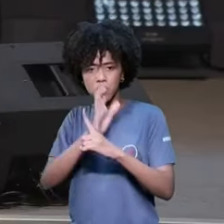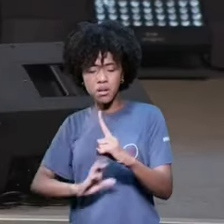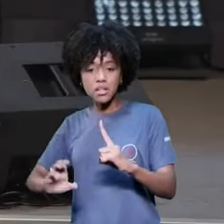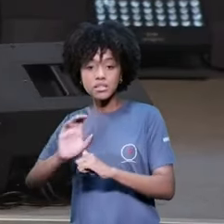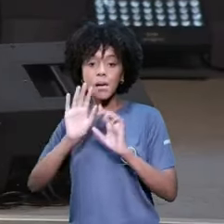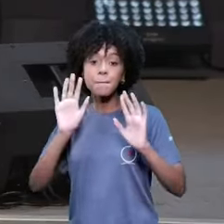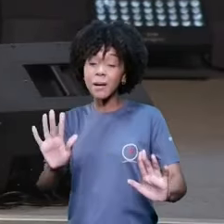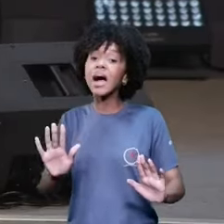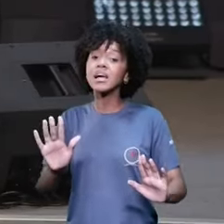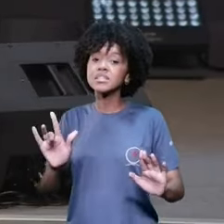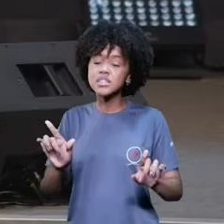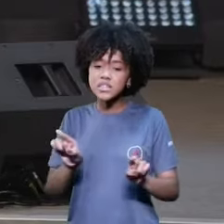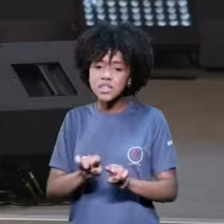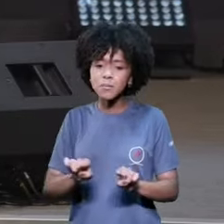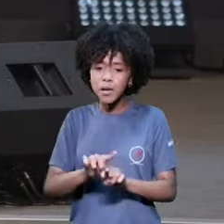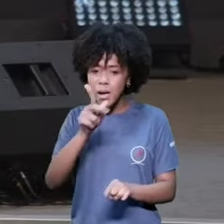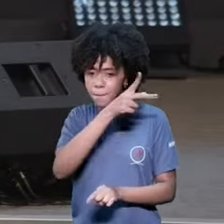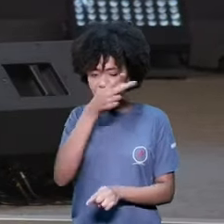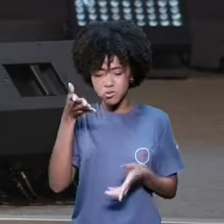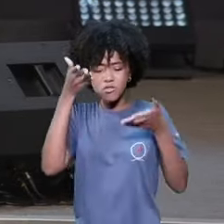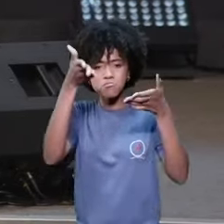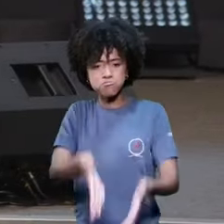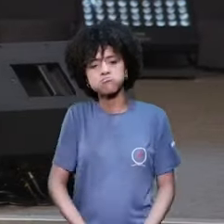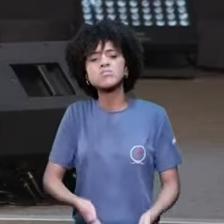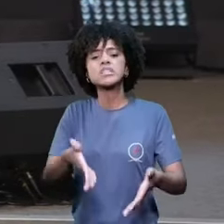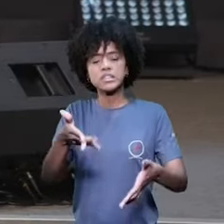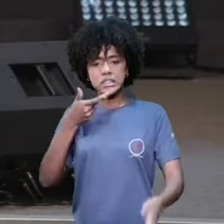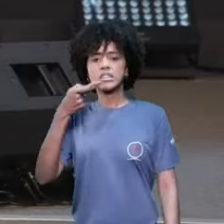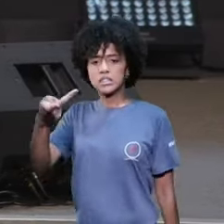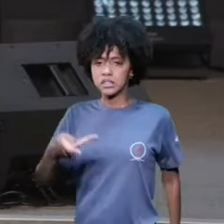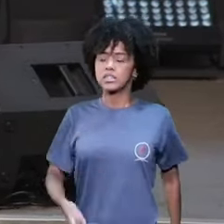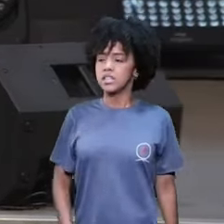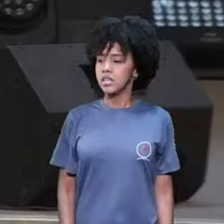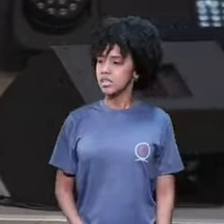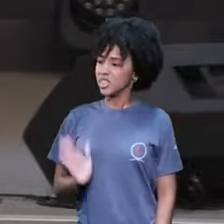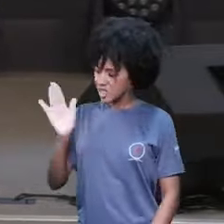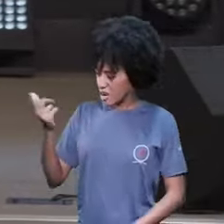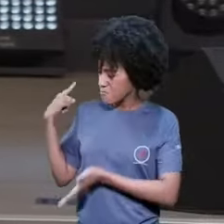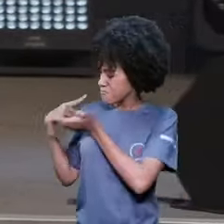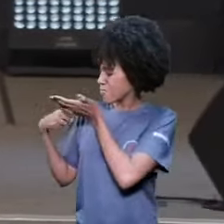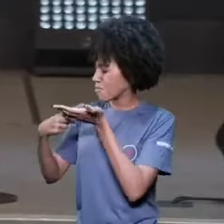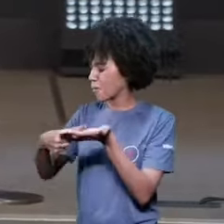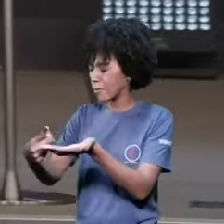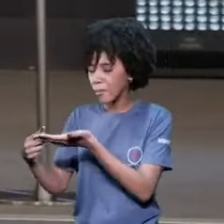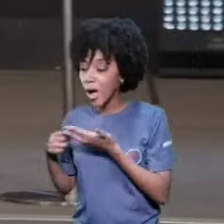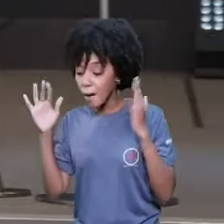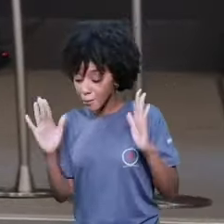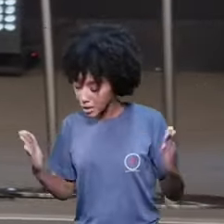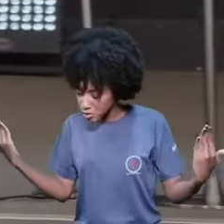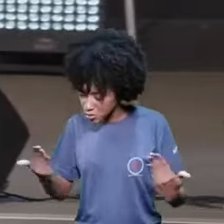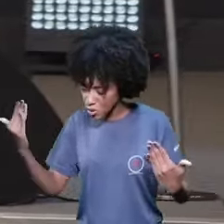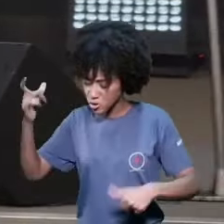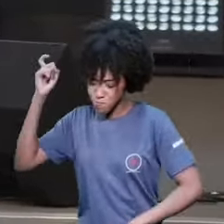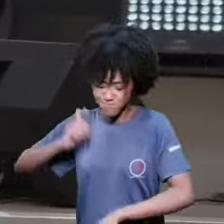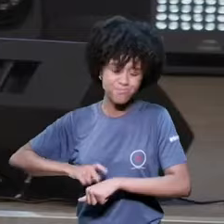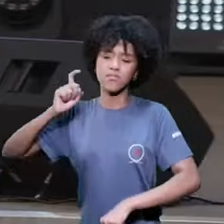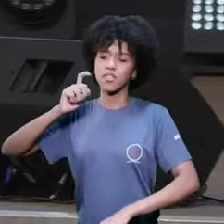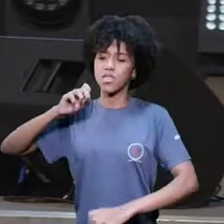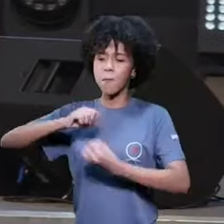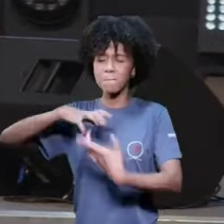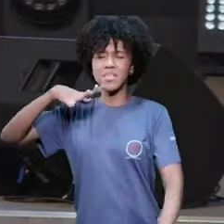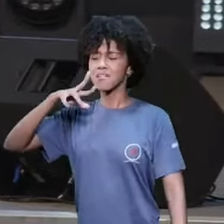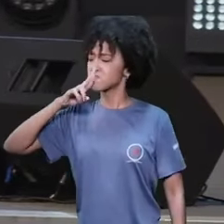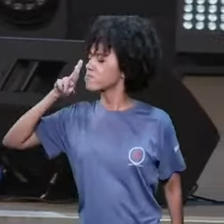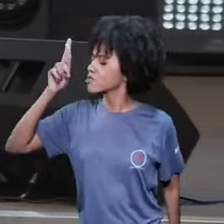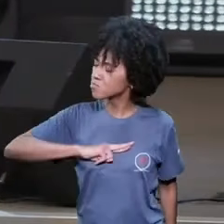ou nada, gente que entra por essas portas dizendo, eu fiz 300 campanhas, mas hoje eu vou sair daqui com uma